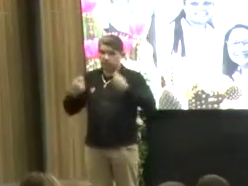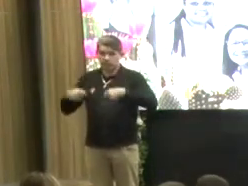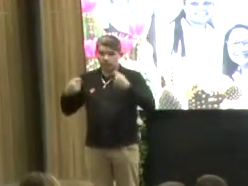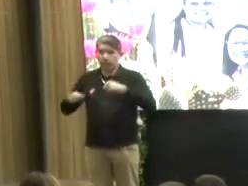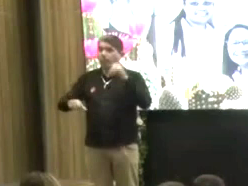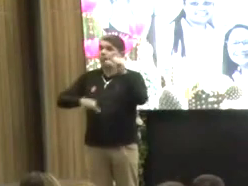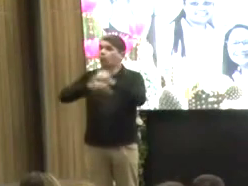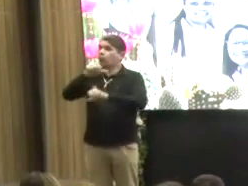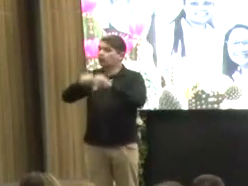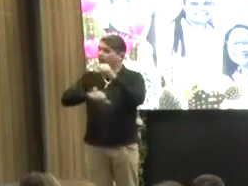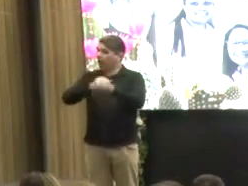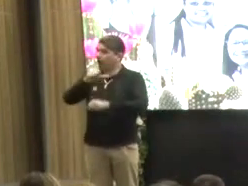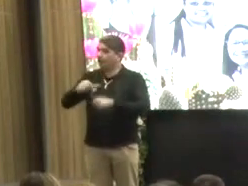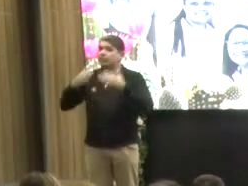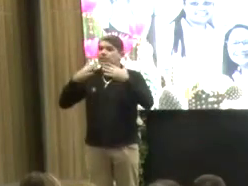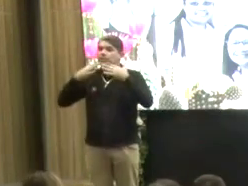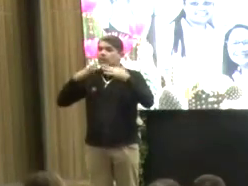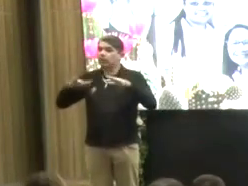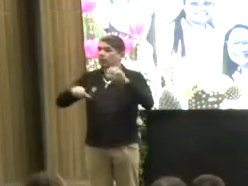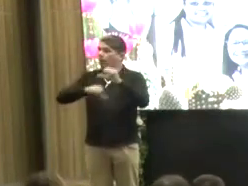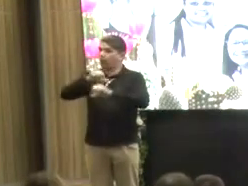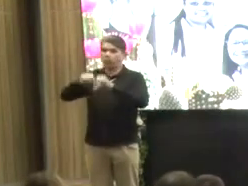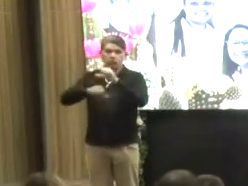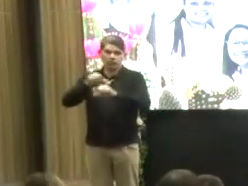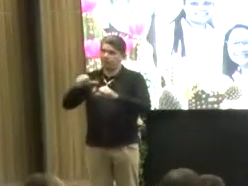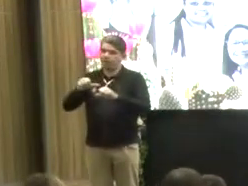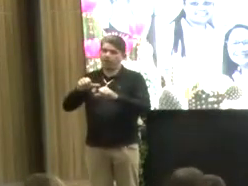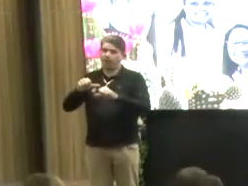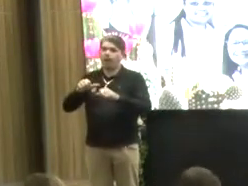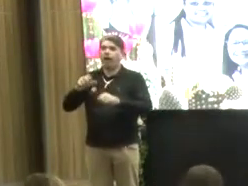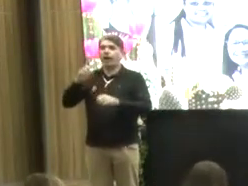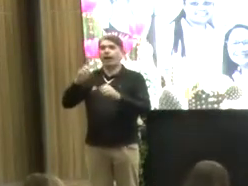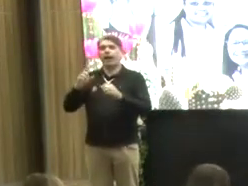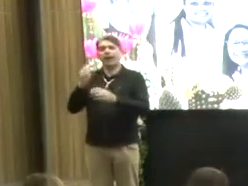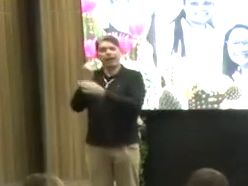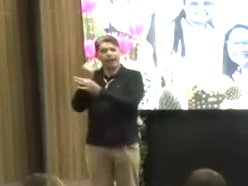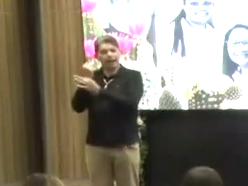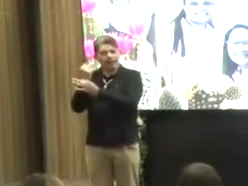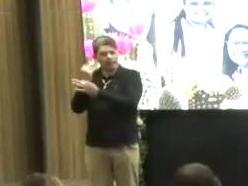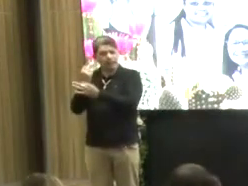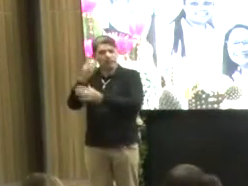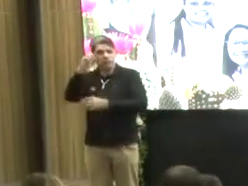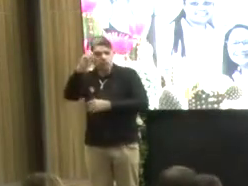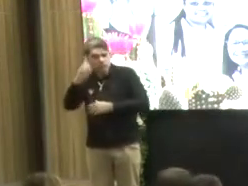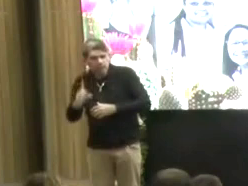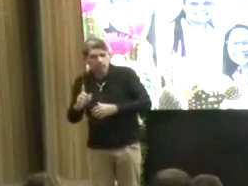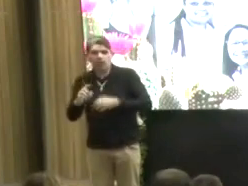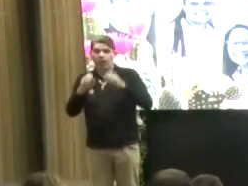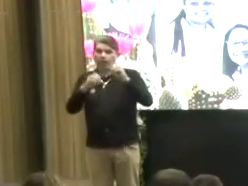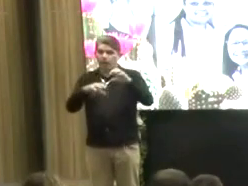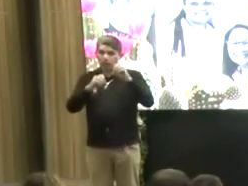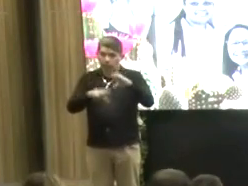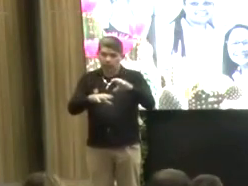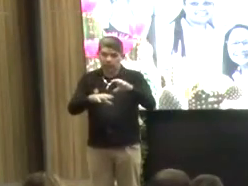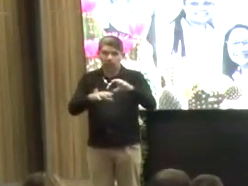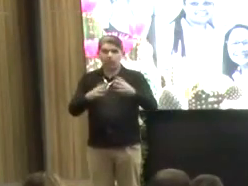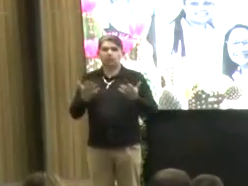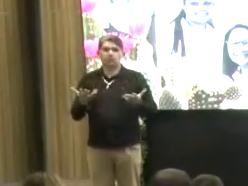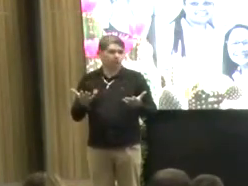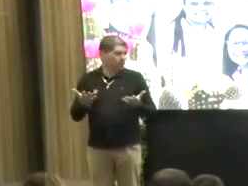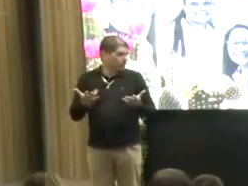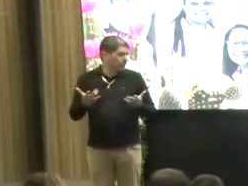desnaturalizá-la, né? E para garantir o direito à educação, não sei se meu tempo está muito avançado, eu queria